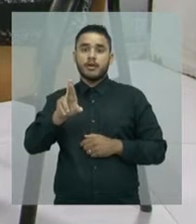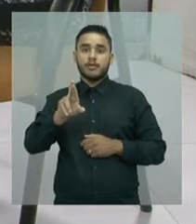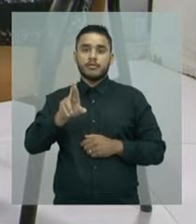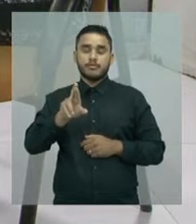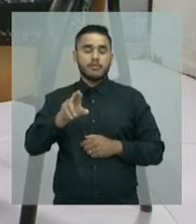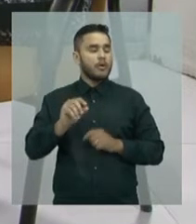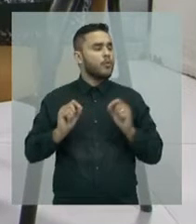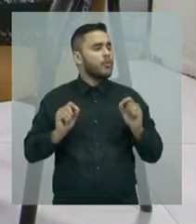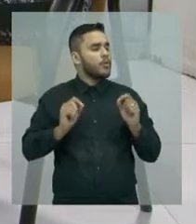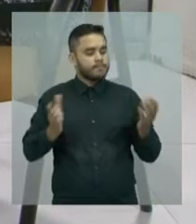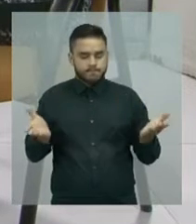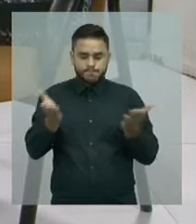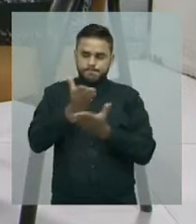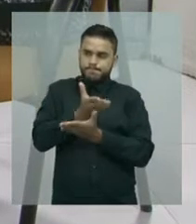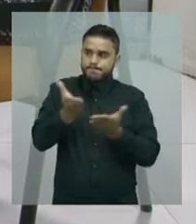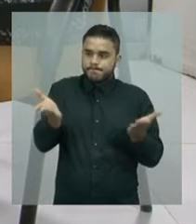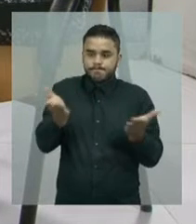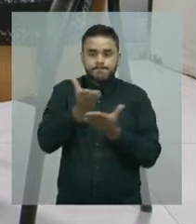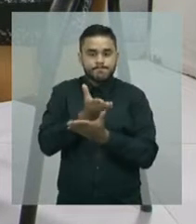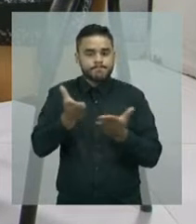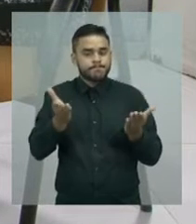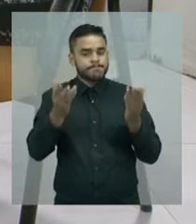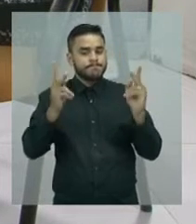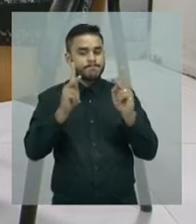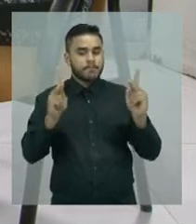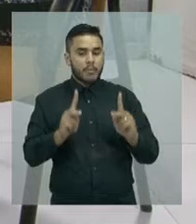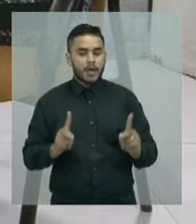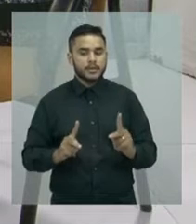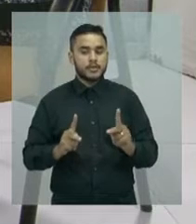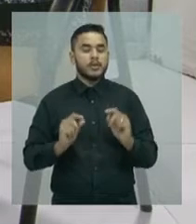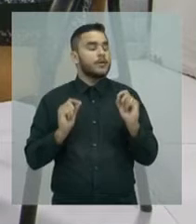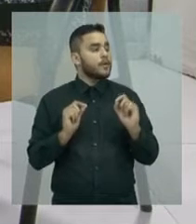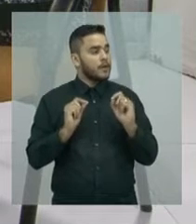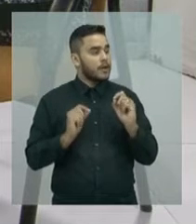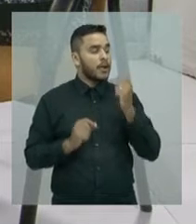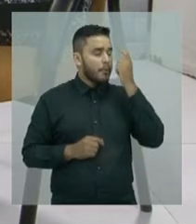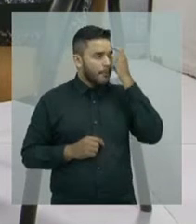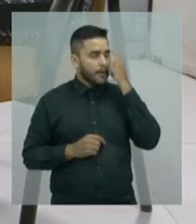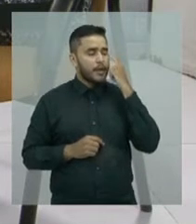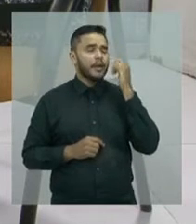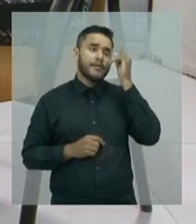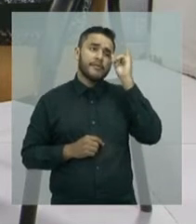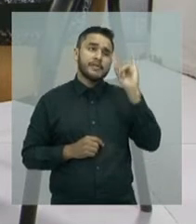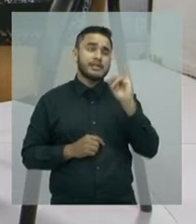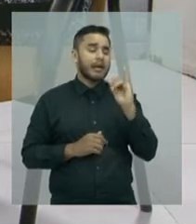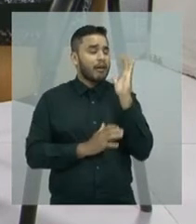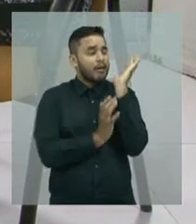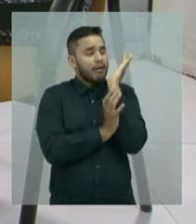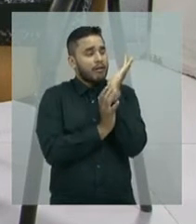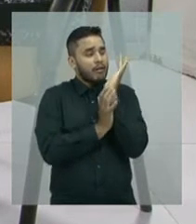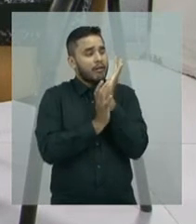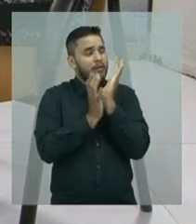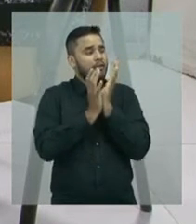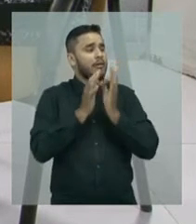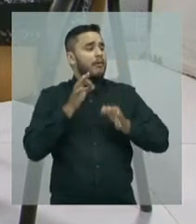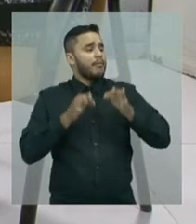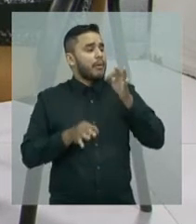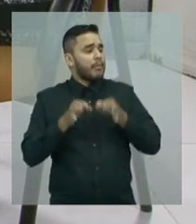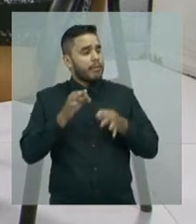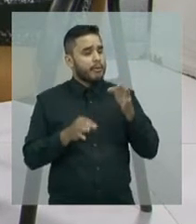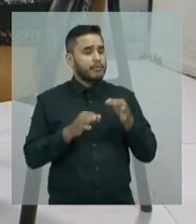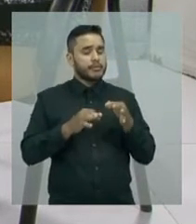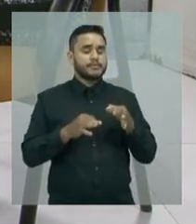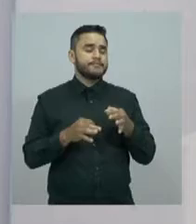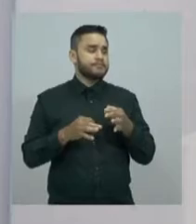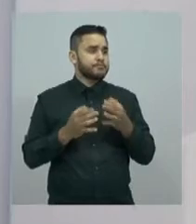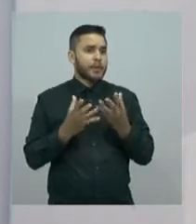importante da mediação para que determinados litígios não acabem na justiça, seria isso?